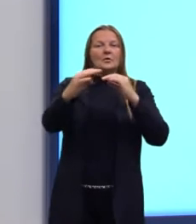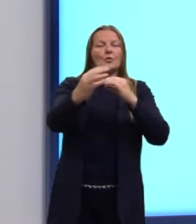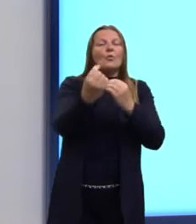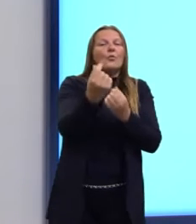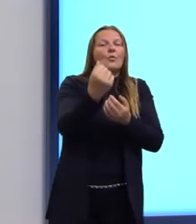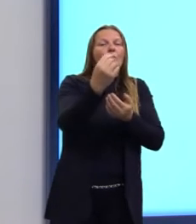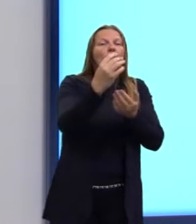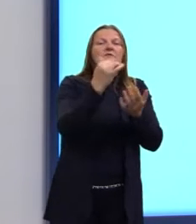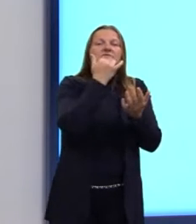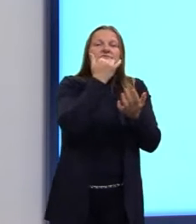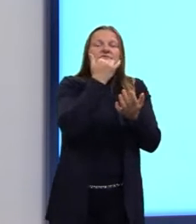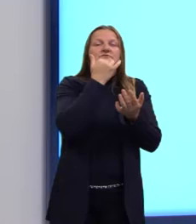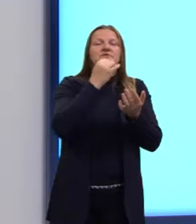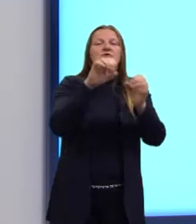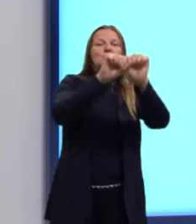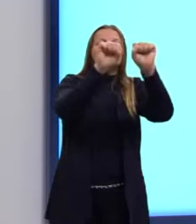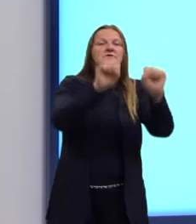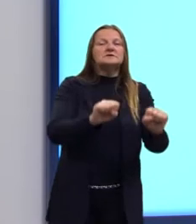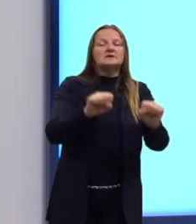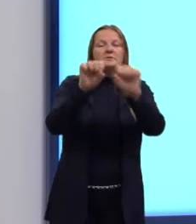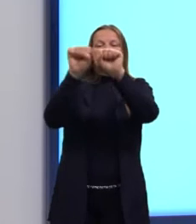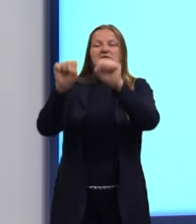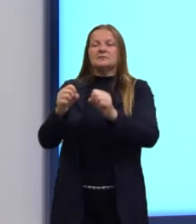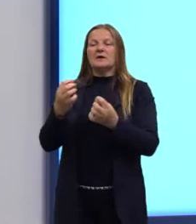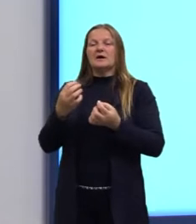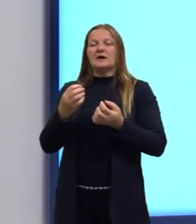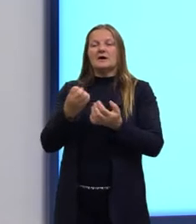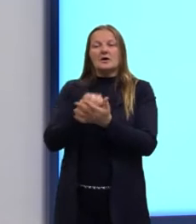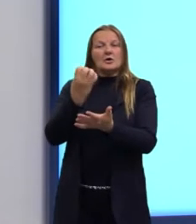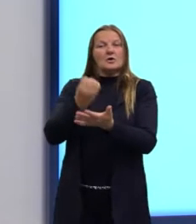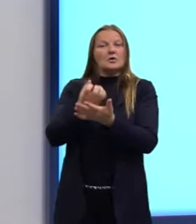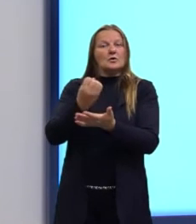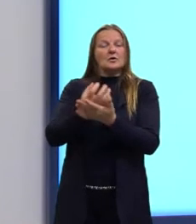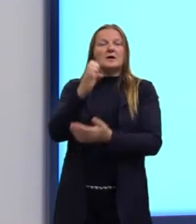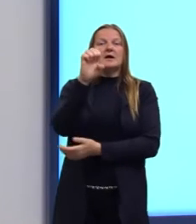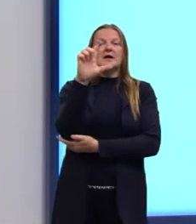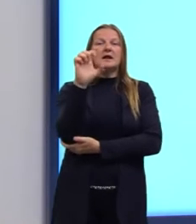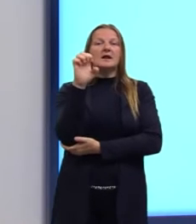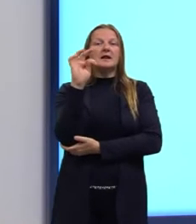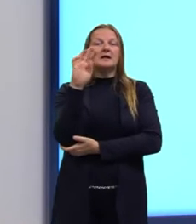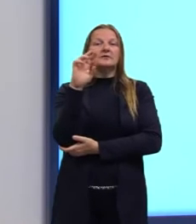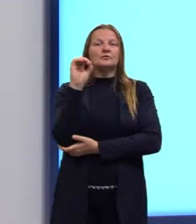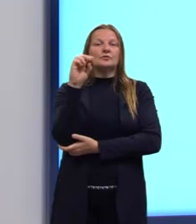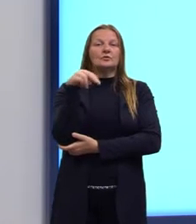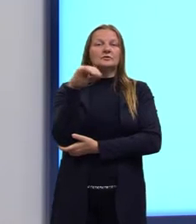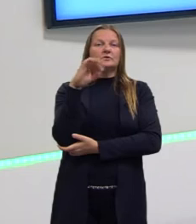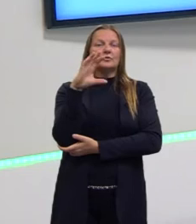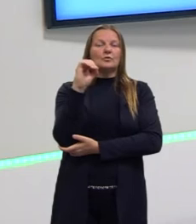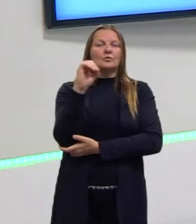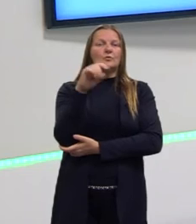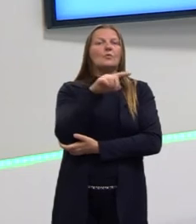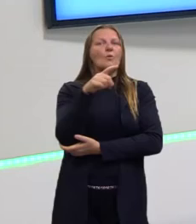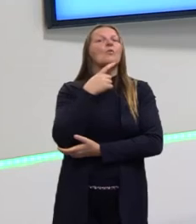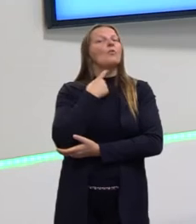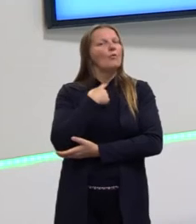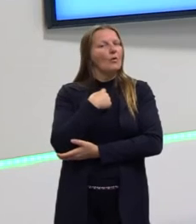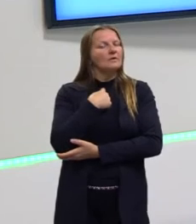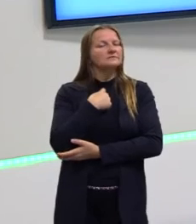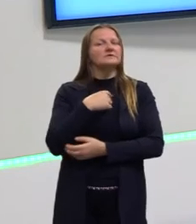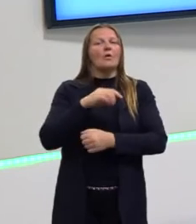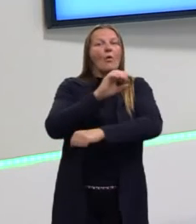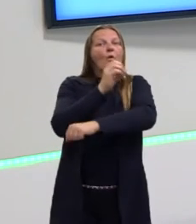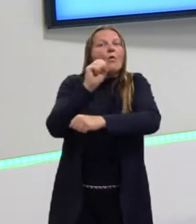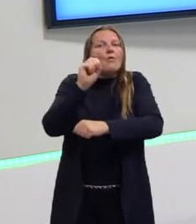e a saída de um sistema eletrônico Quem curte aí a área das exatas né ou até quem vai